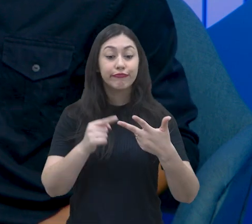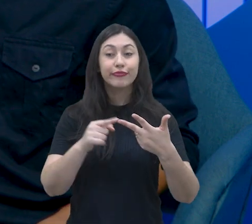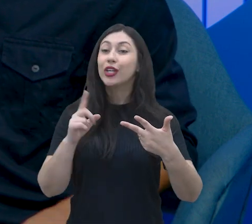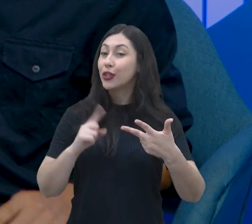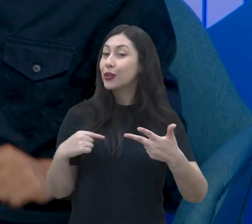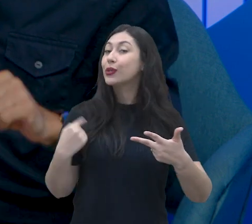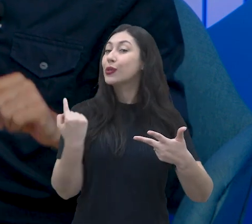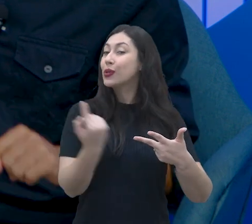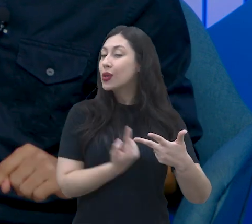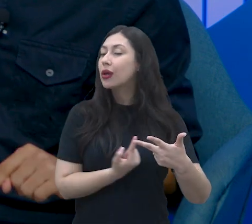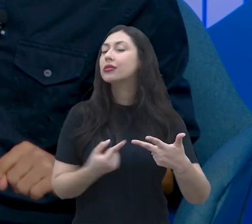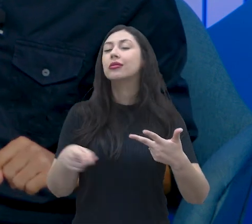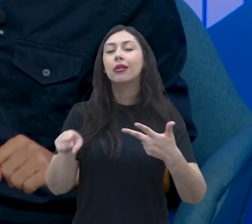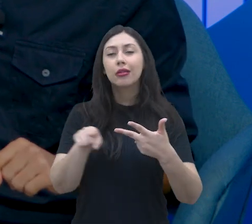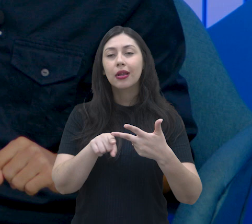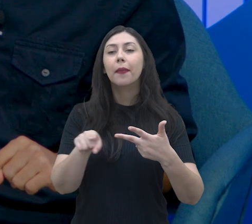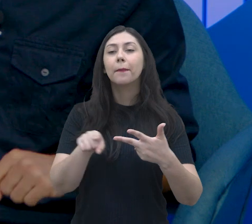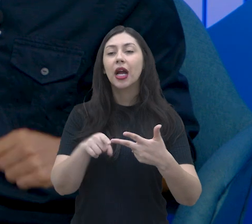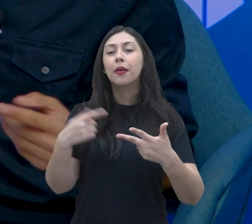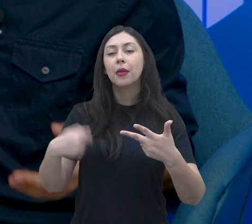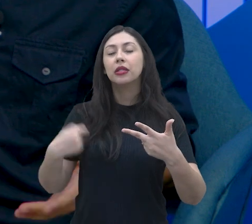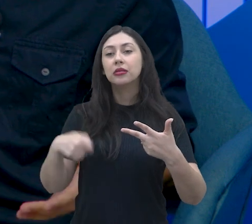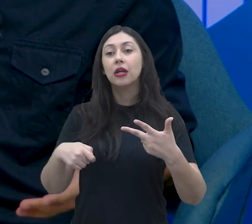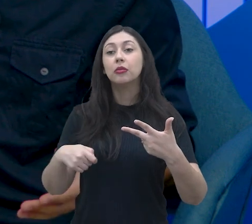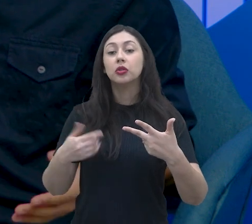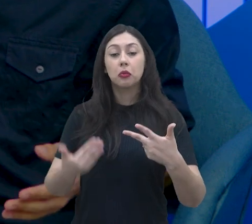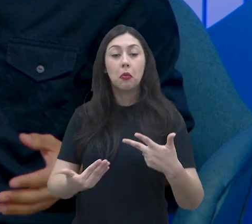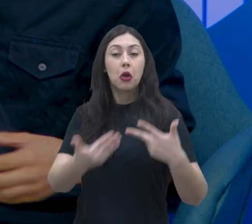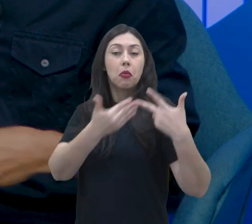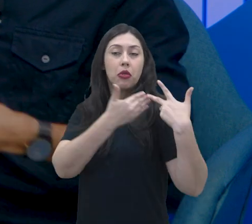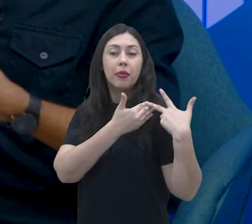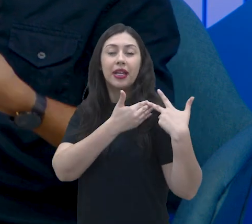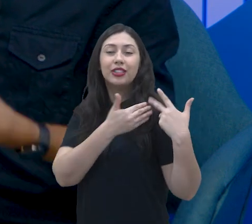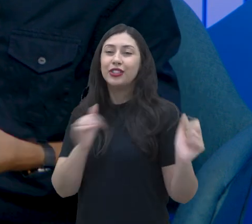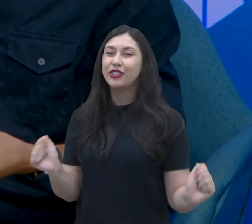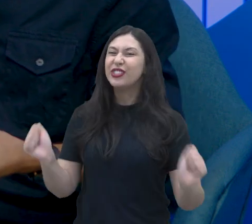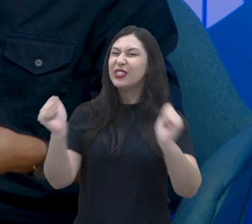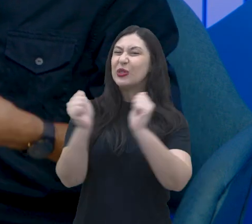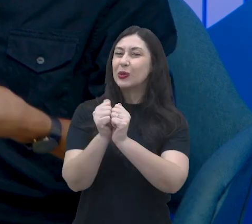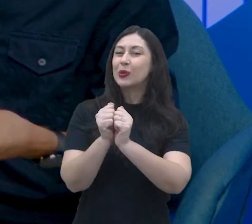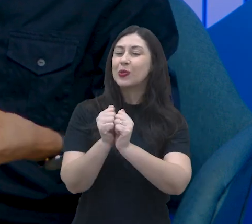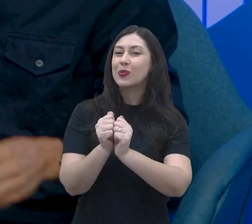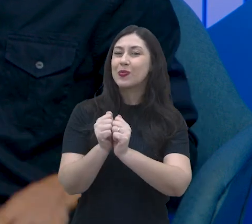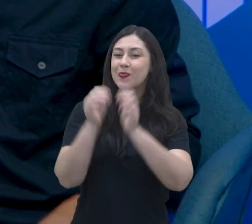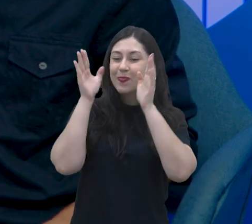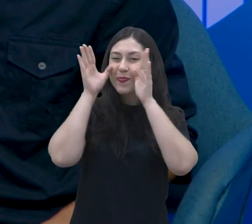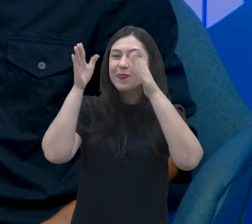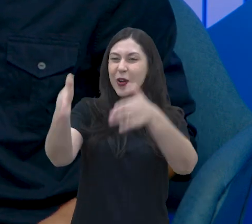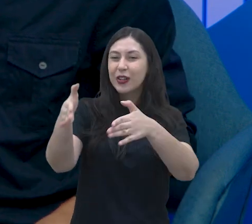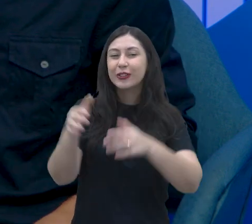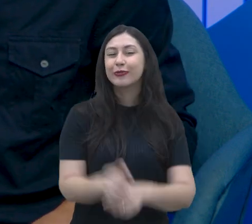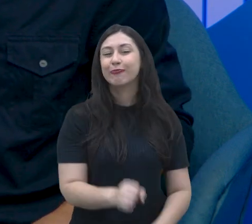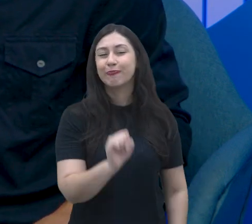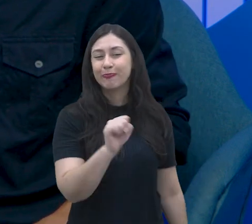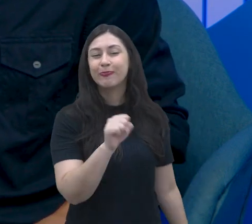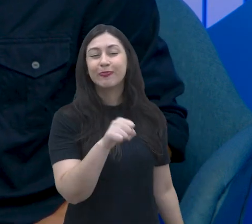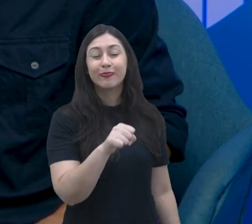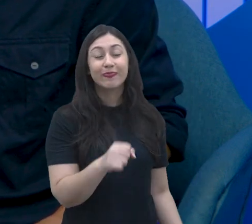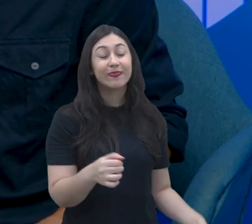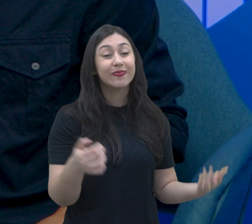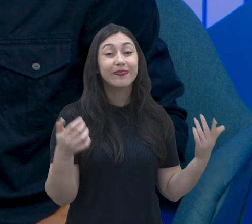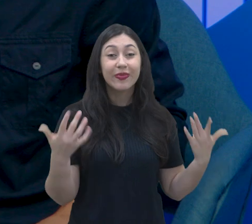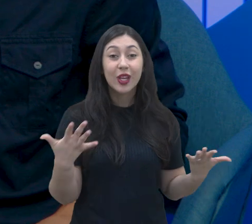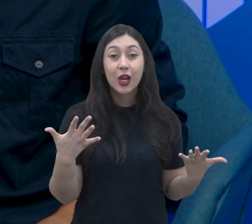inclui principalmente nós como cidadãos também fazer a nossa parte, todo mundo juntos em prol de uma mesma causa, Marvin. Sem